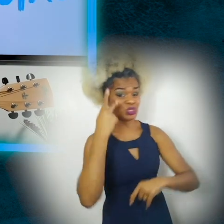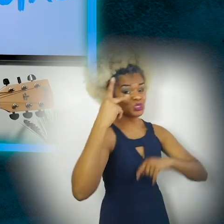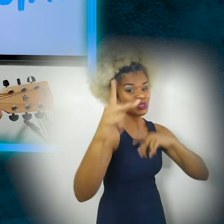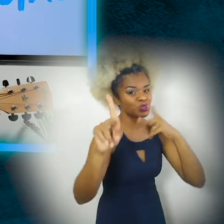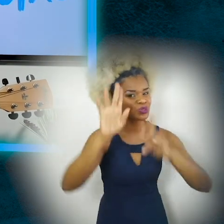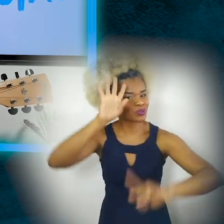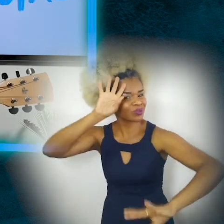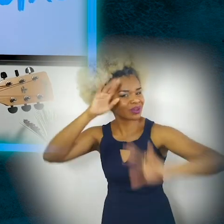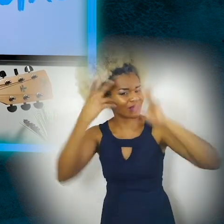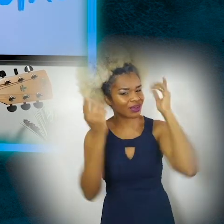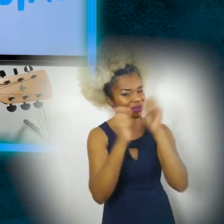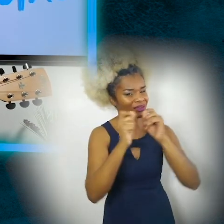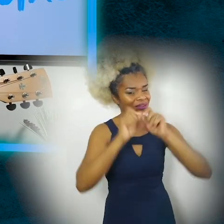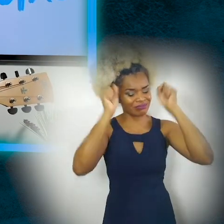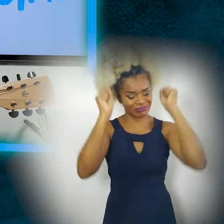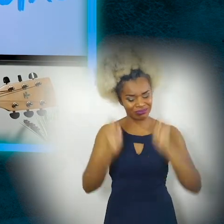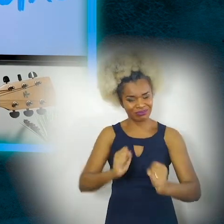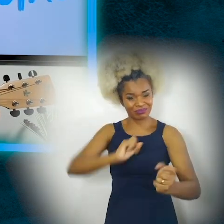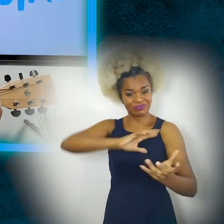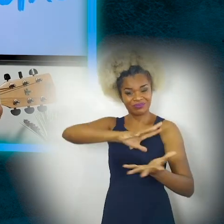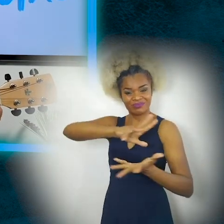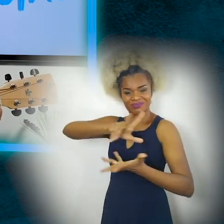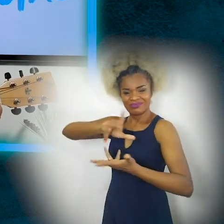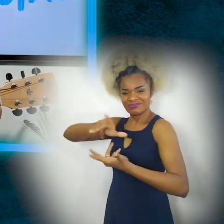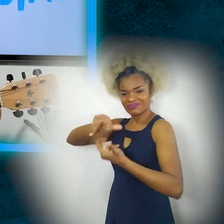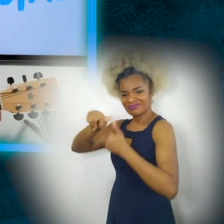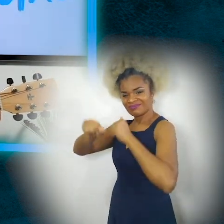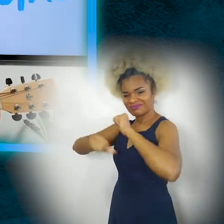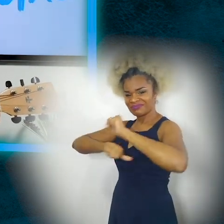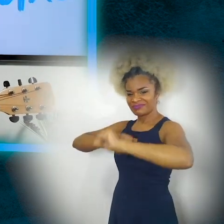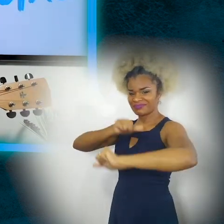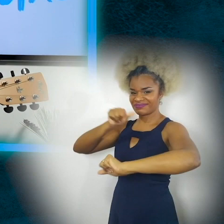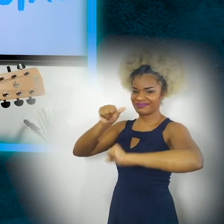suas atitudes podem o mundo